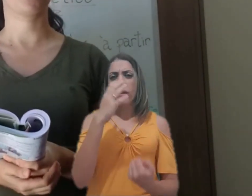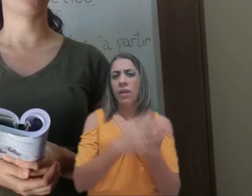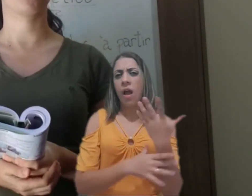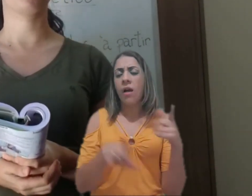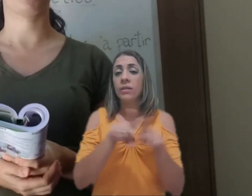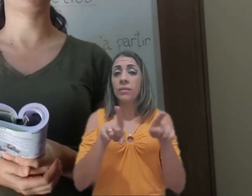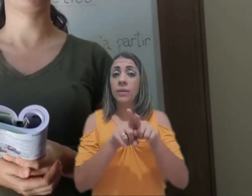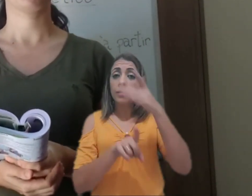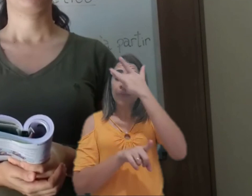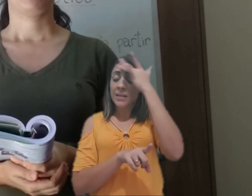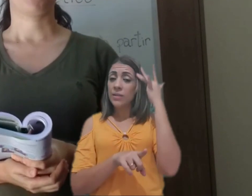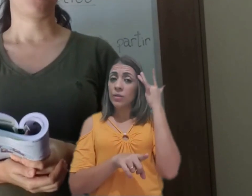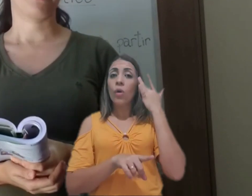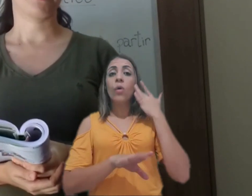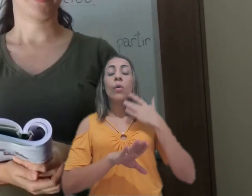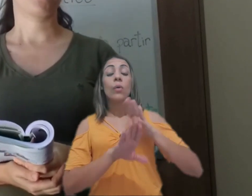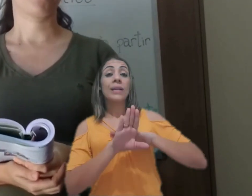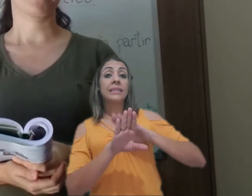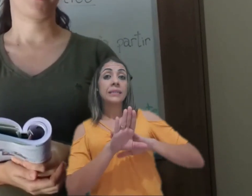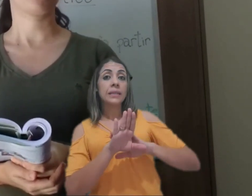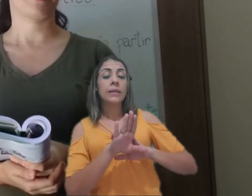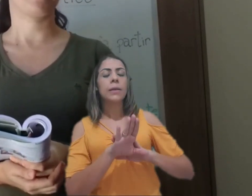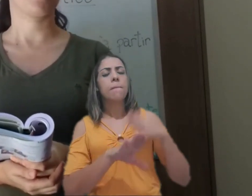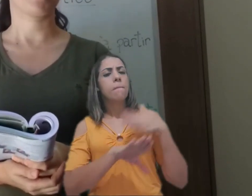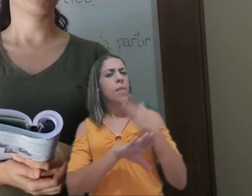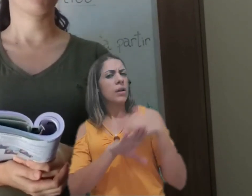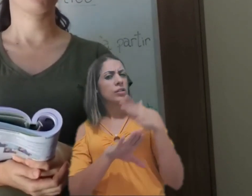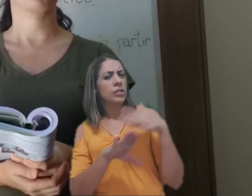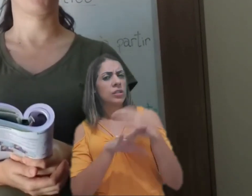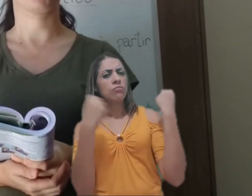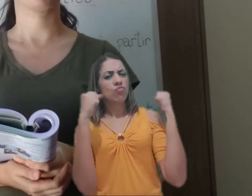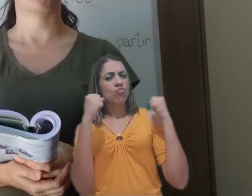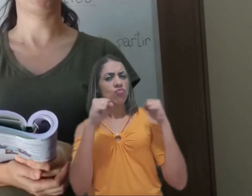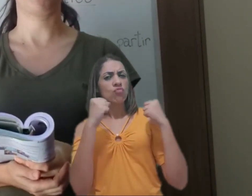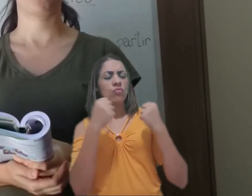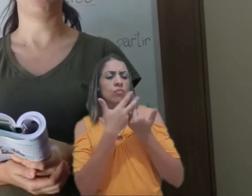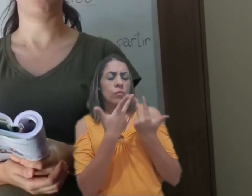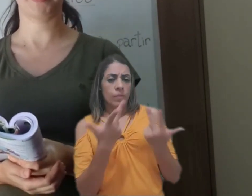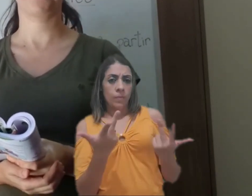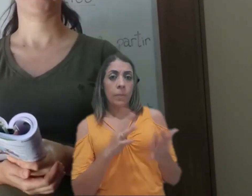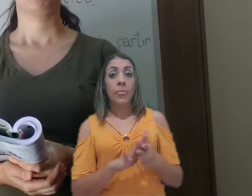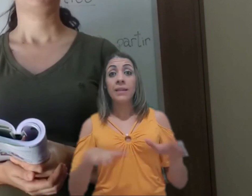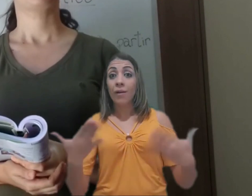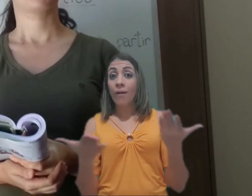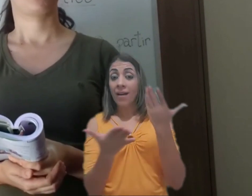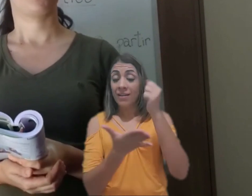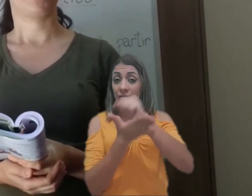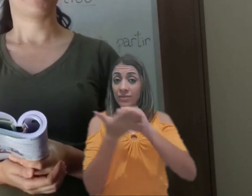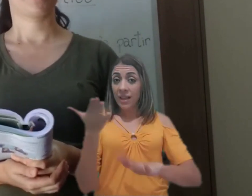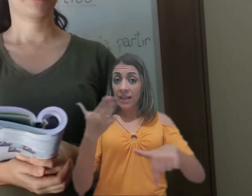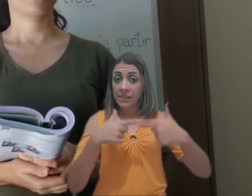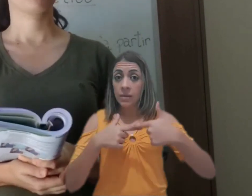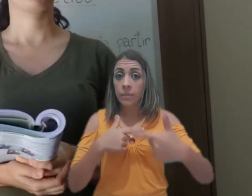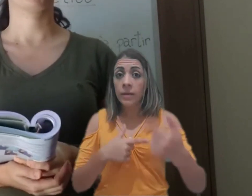né, para pessoas pessoas deficientes que são atletas e participam de esportes paralímpicos, tudo bem? Então, essas são as